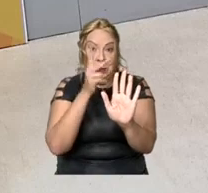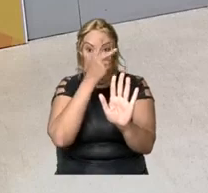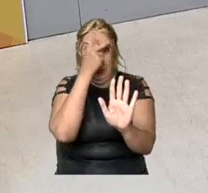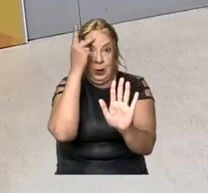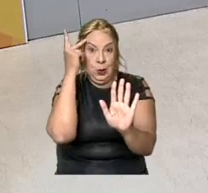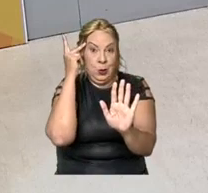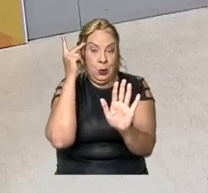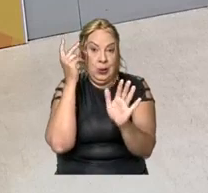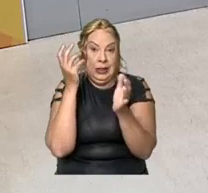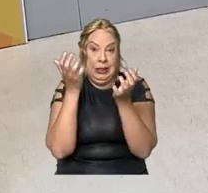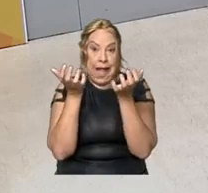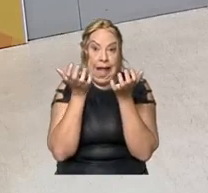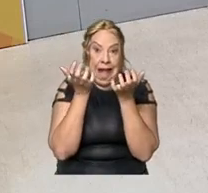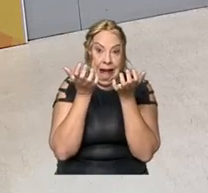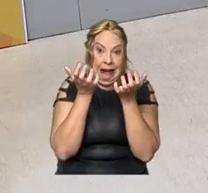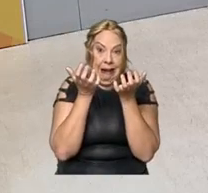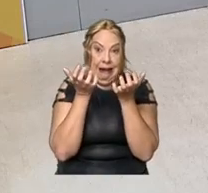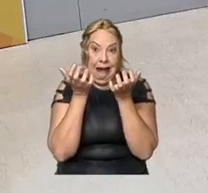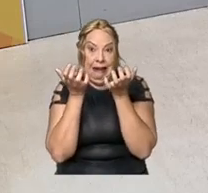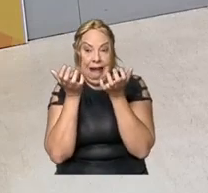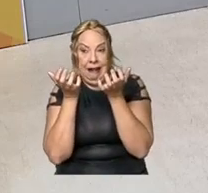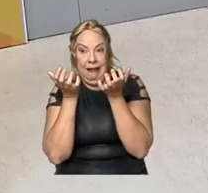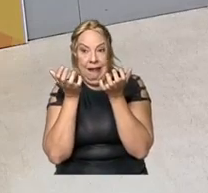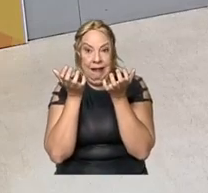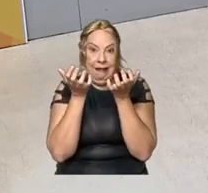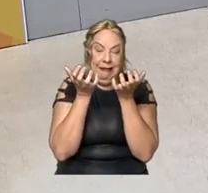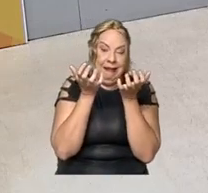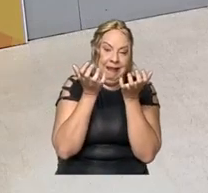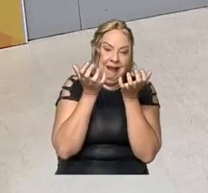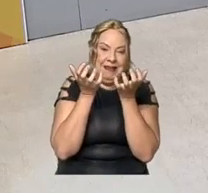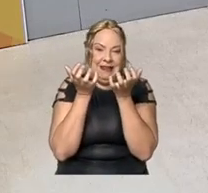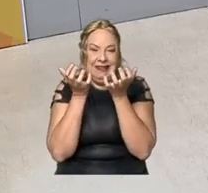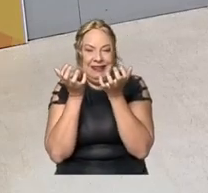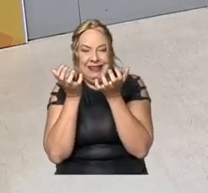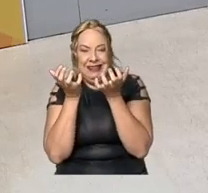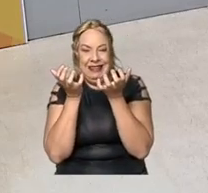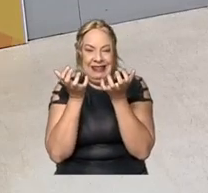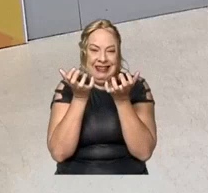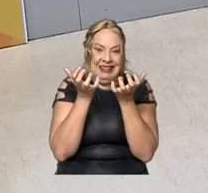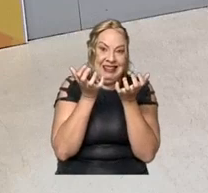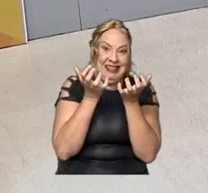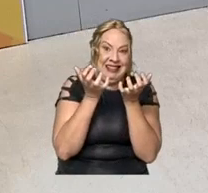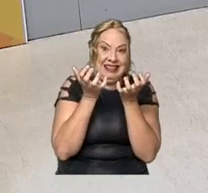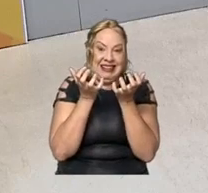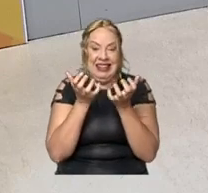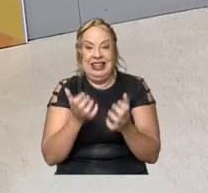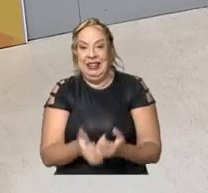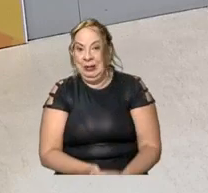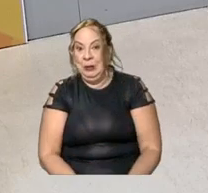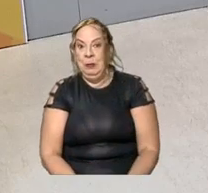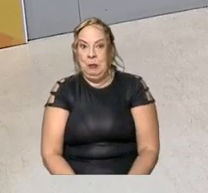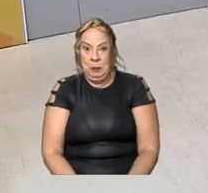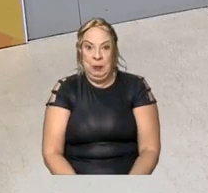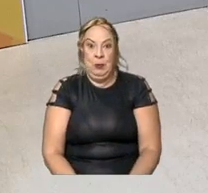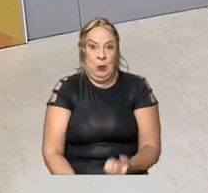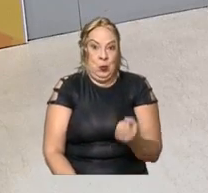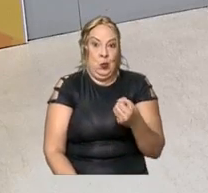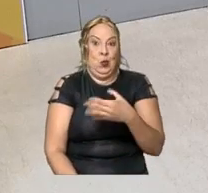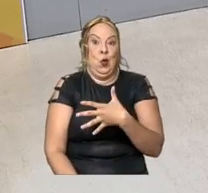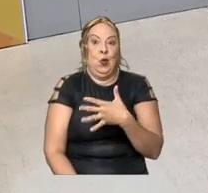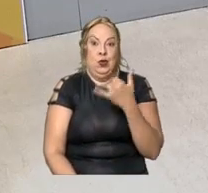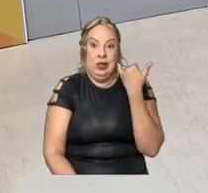expectativa, decidiu nada, menino, que nada. Vai juntando gente, todo mundo querendo esse novo